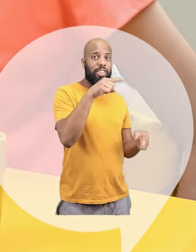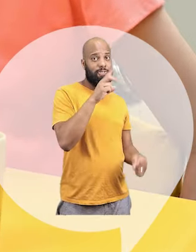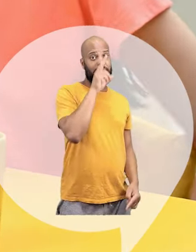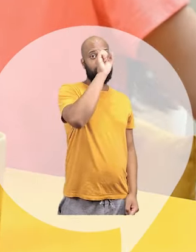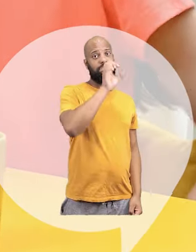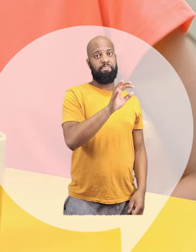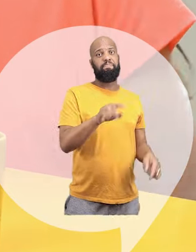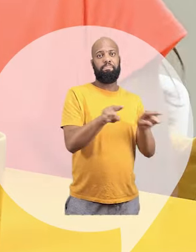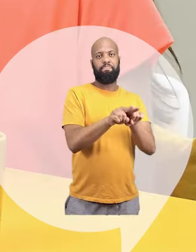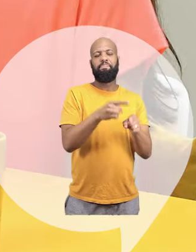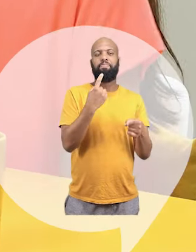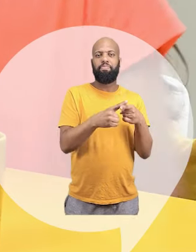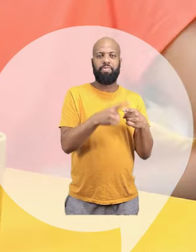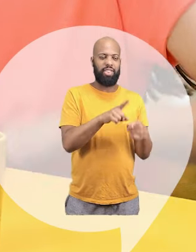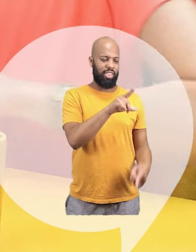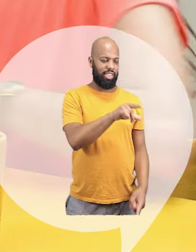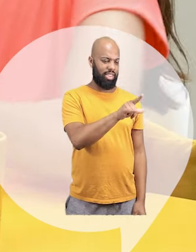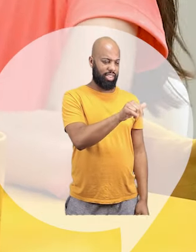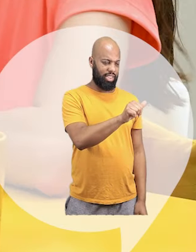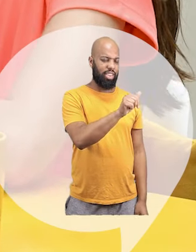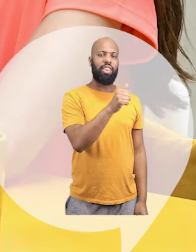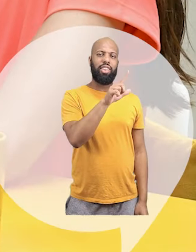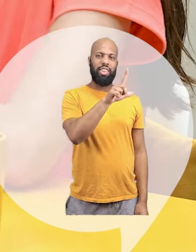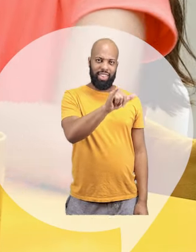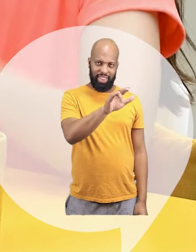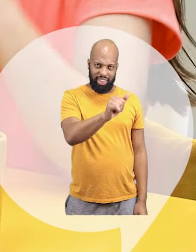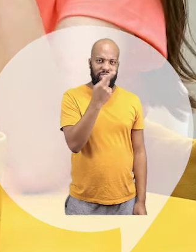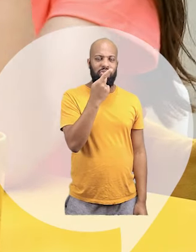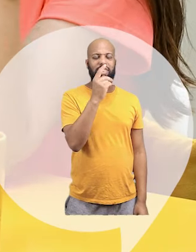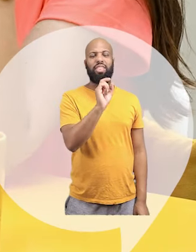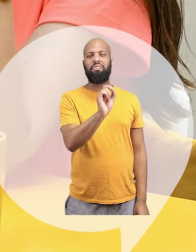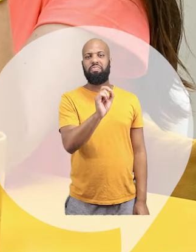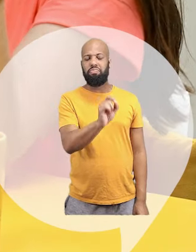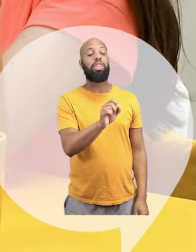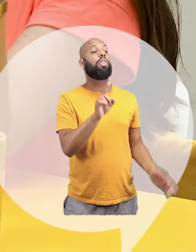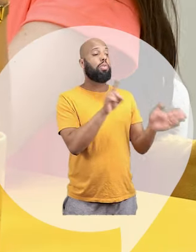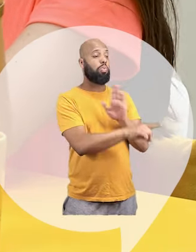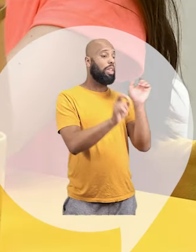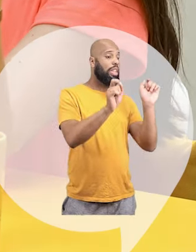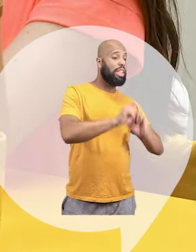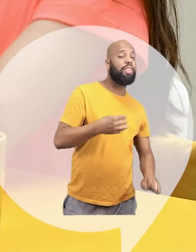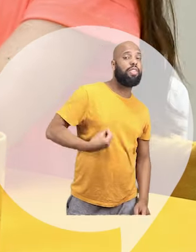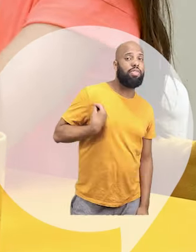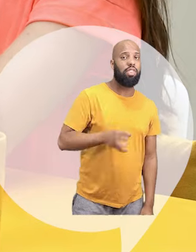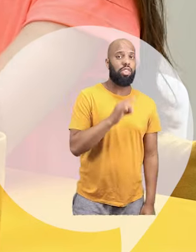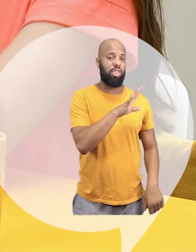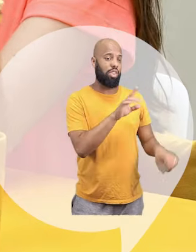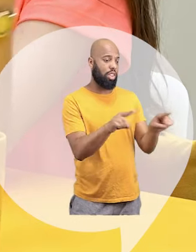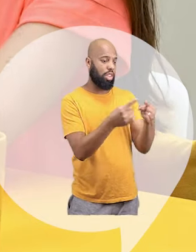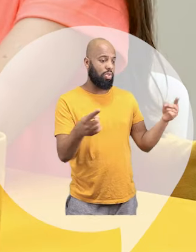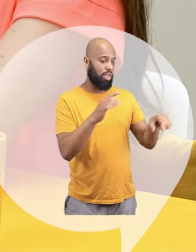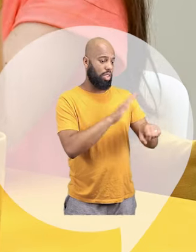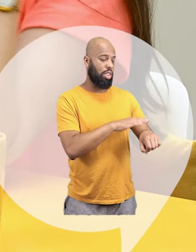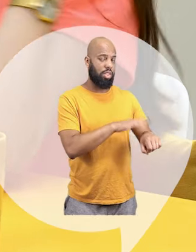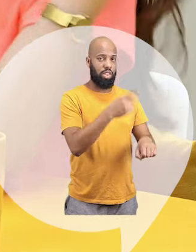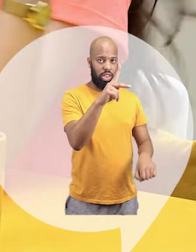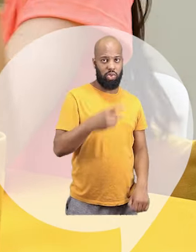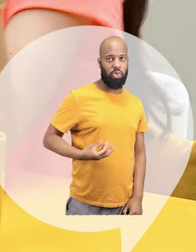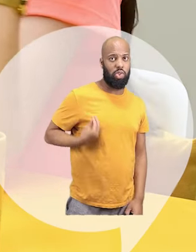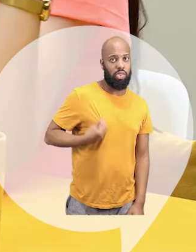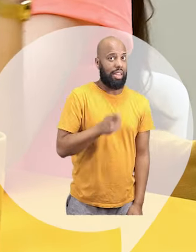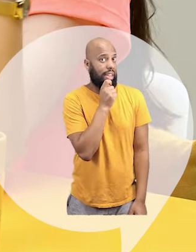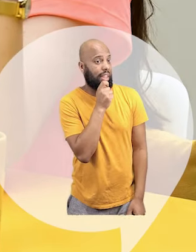ainda mais latente isso assim né acho que quando ela fala de é que a gente pergunta dá para viver só de música nesse momento